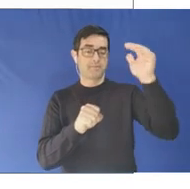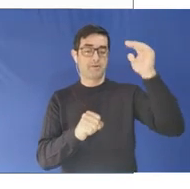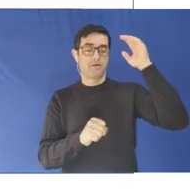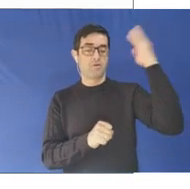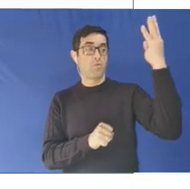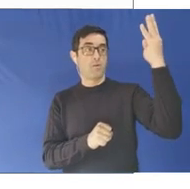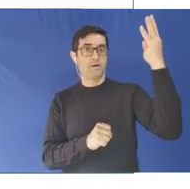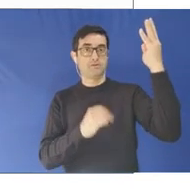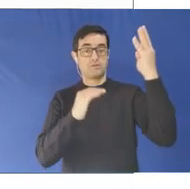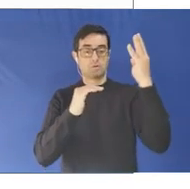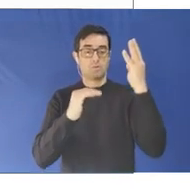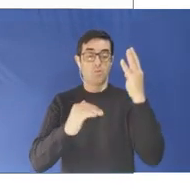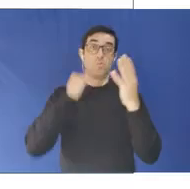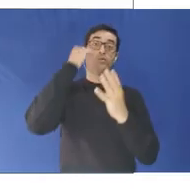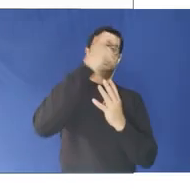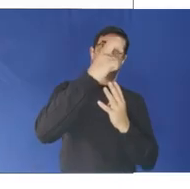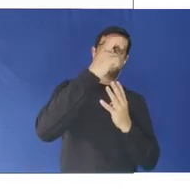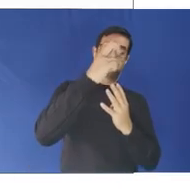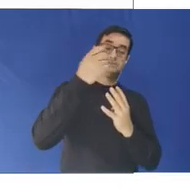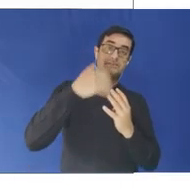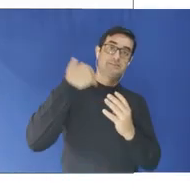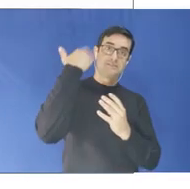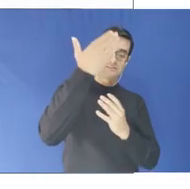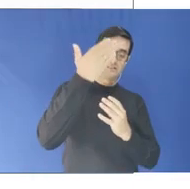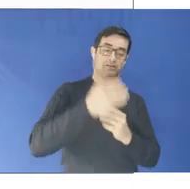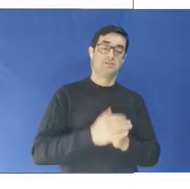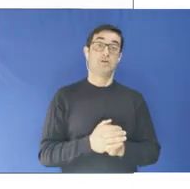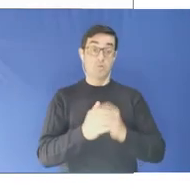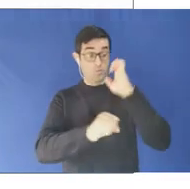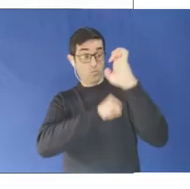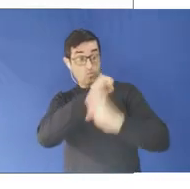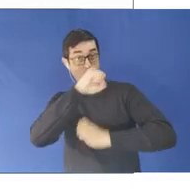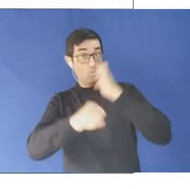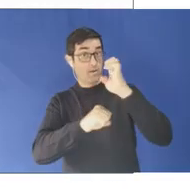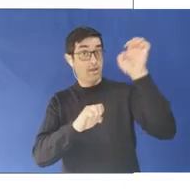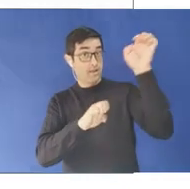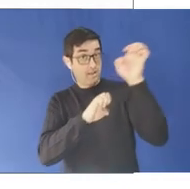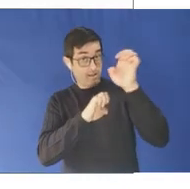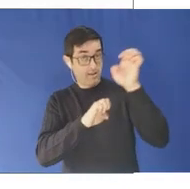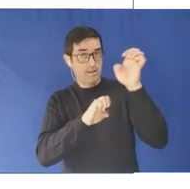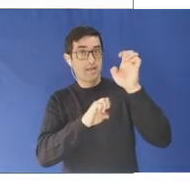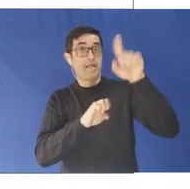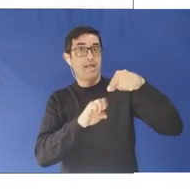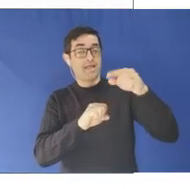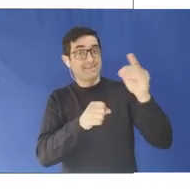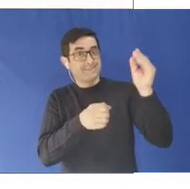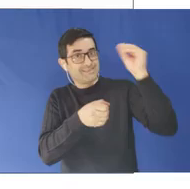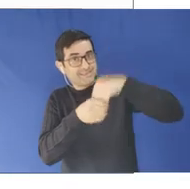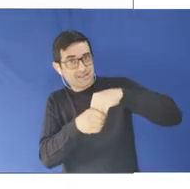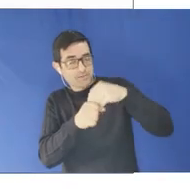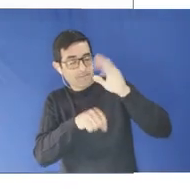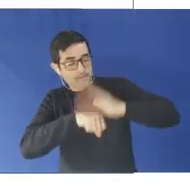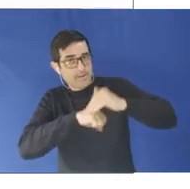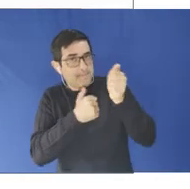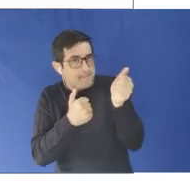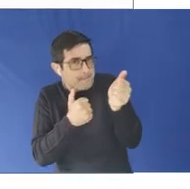nível 4 e esse aqui estaria no nível externo. E os únicos elétrons que causam blindagem são os elétrons